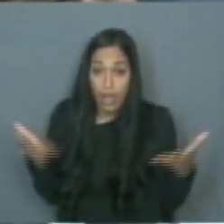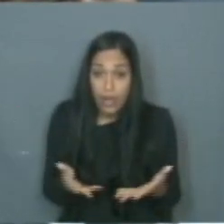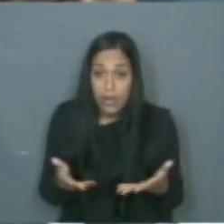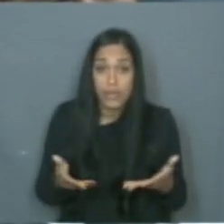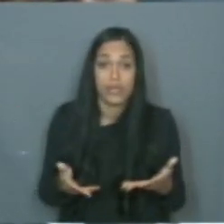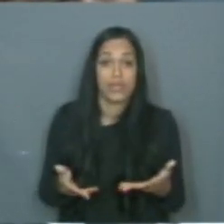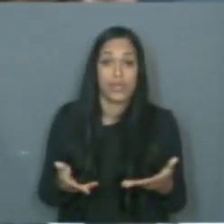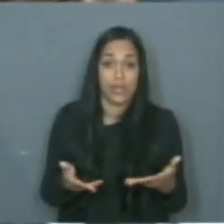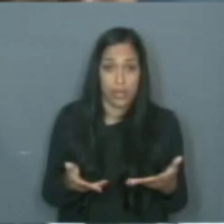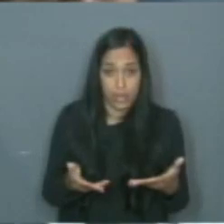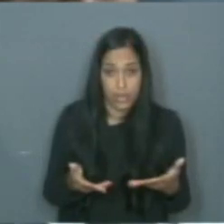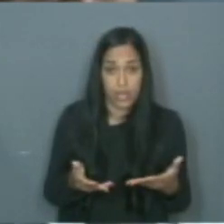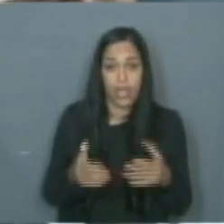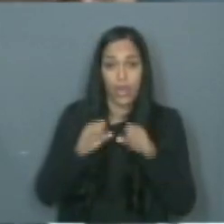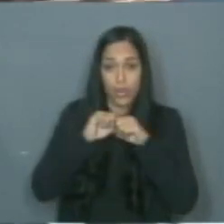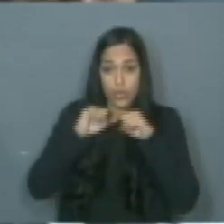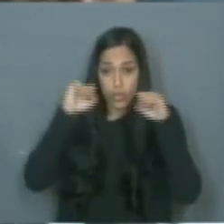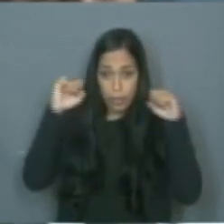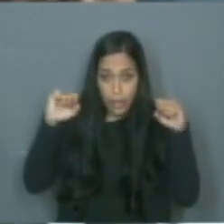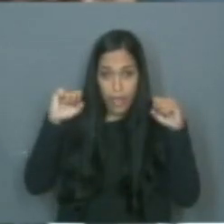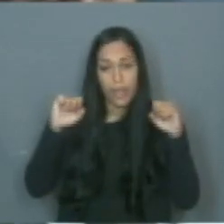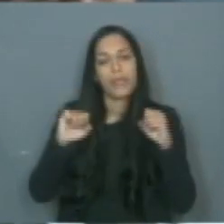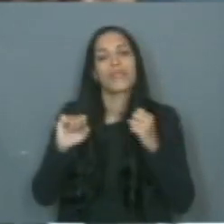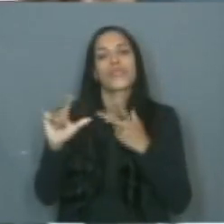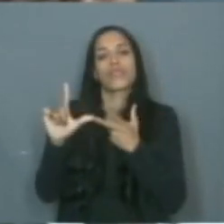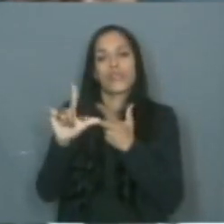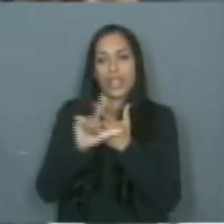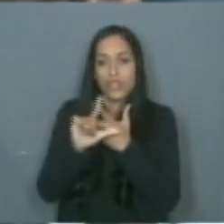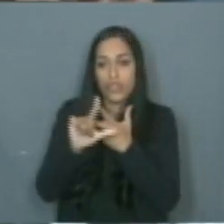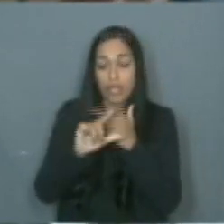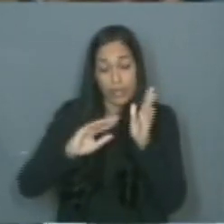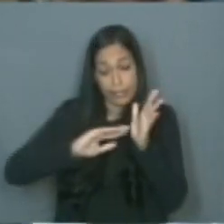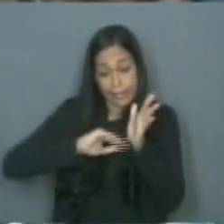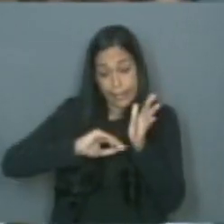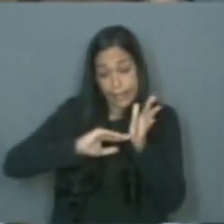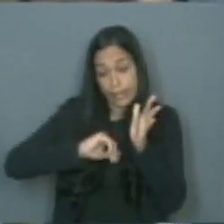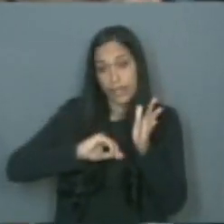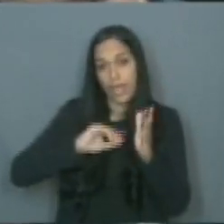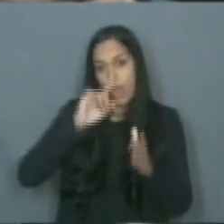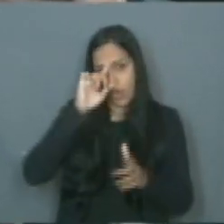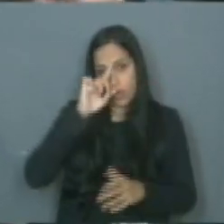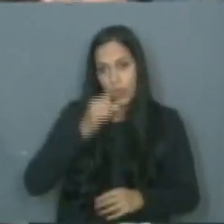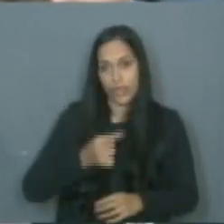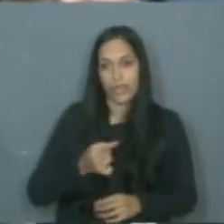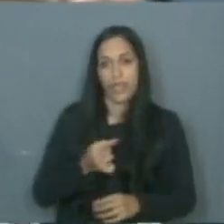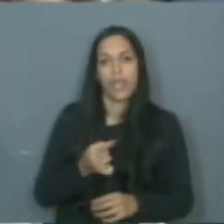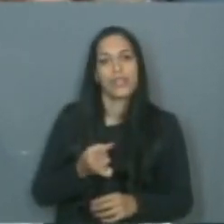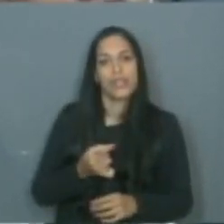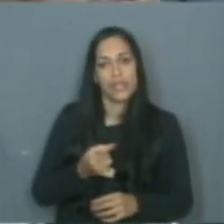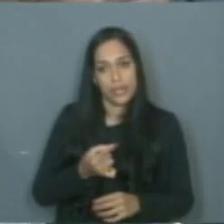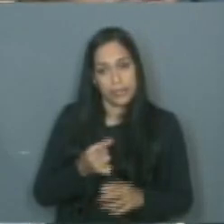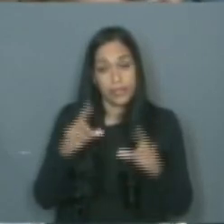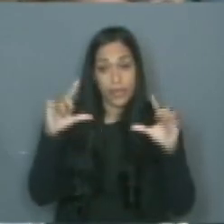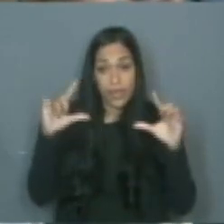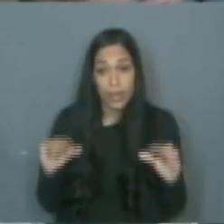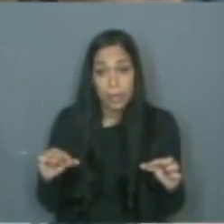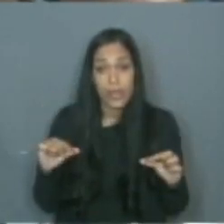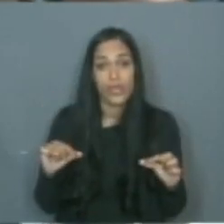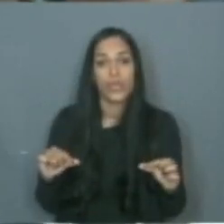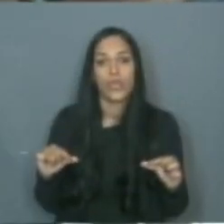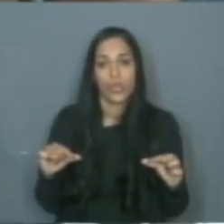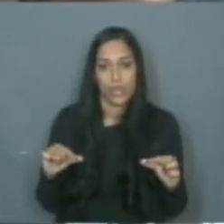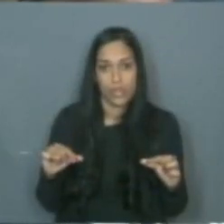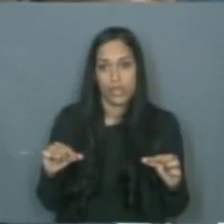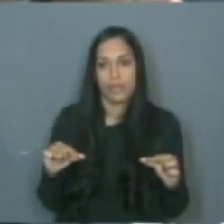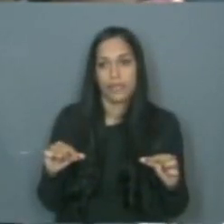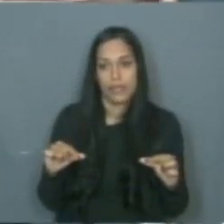pouco, o STF legislando tira a autoridade, diminui o poder das